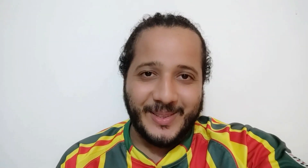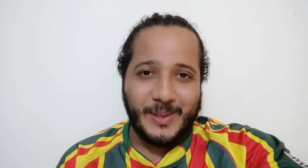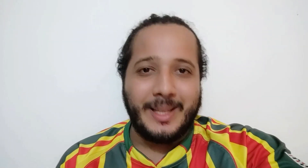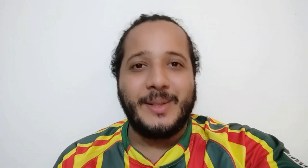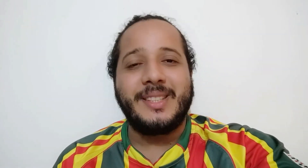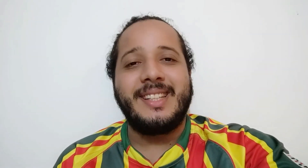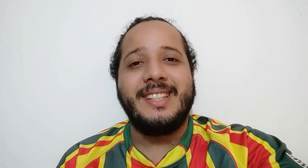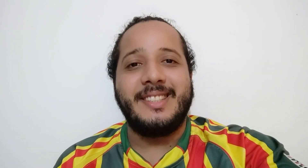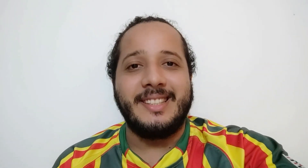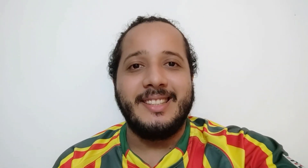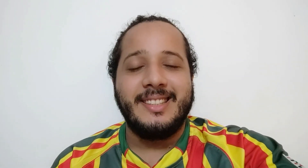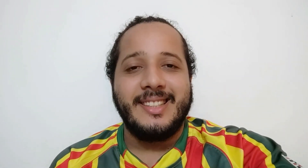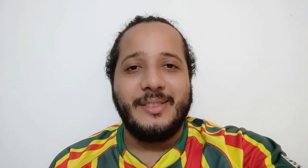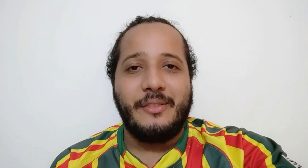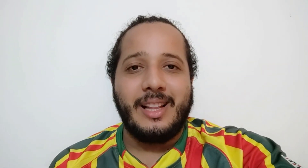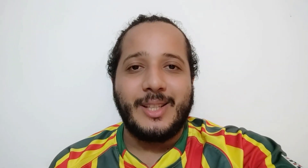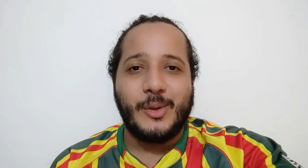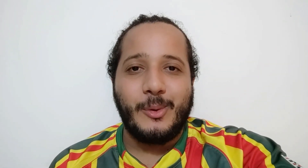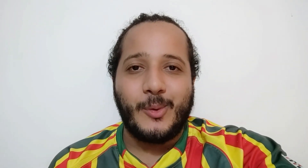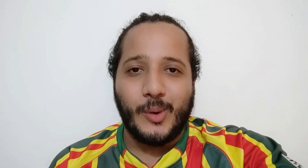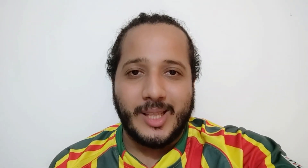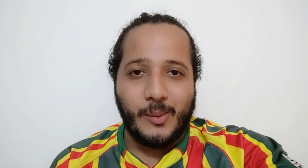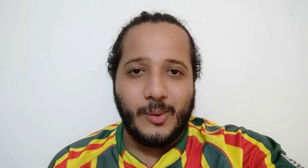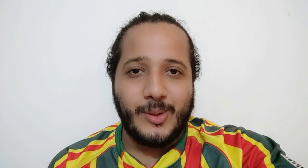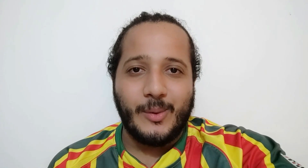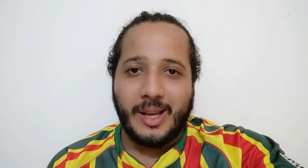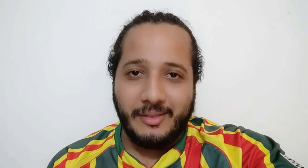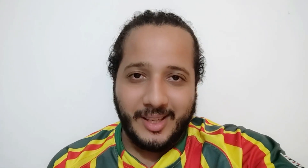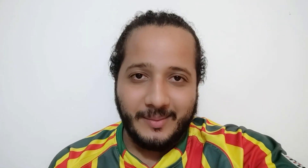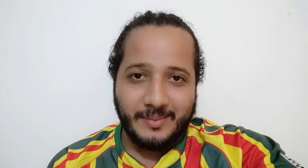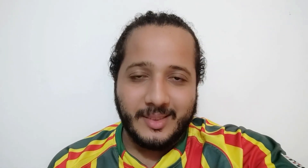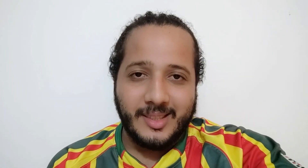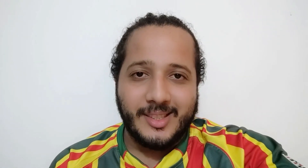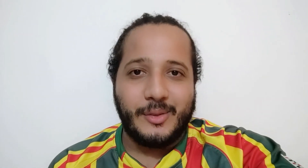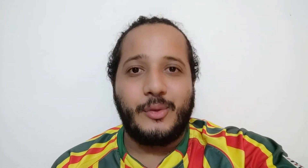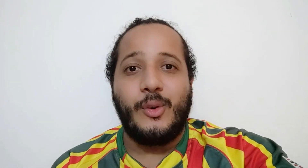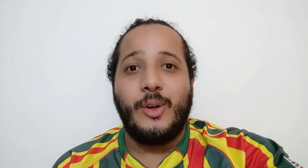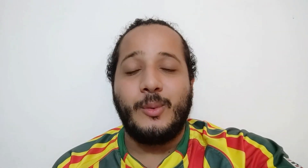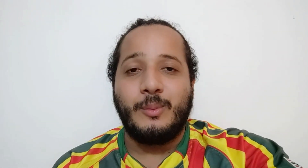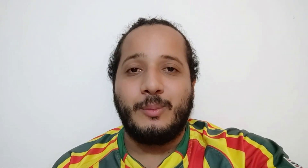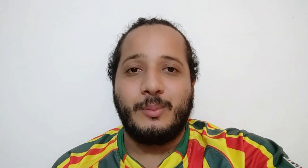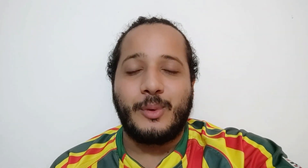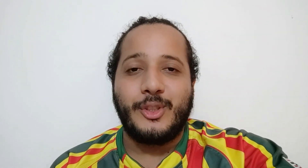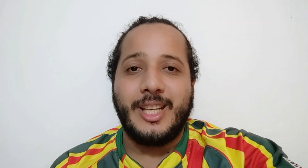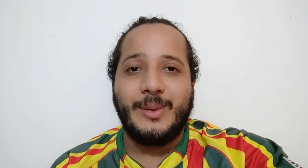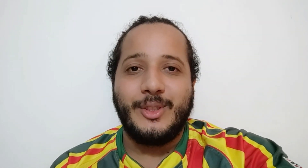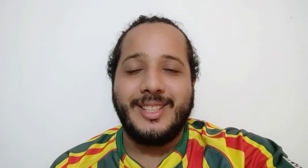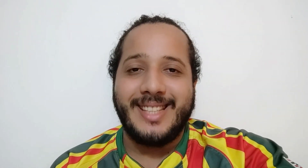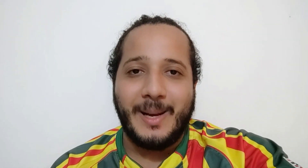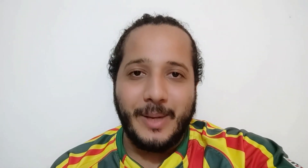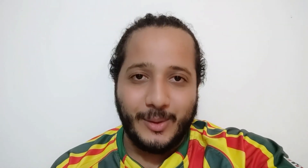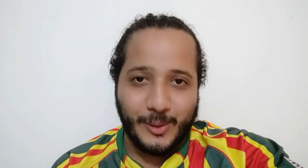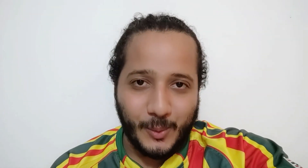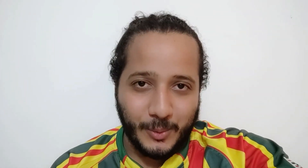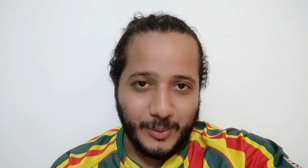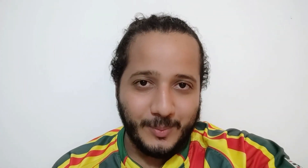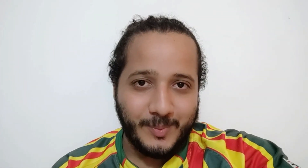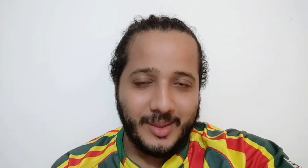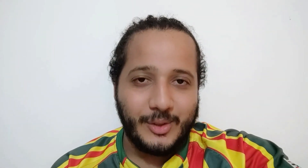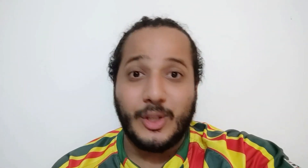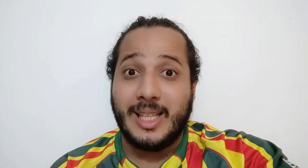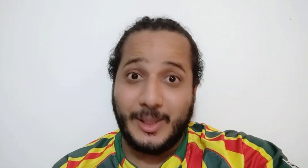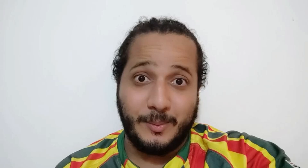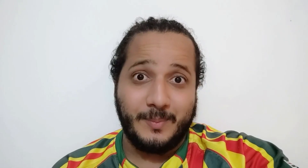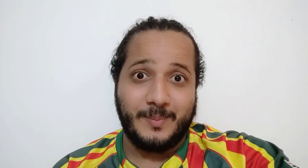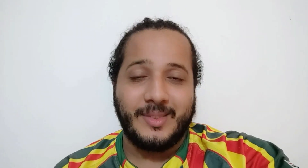Olá, eu sou Matheus Christian e vim falar sobre o curta O Olho que Não Quer Ver, que foi um projeto de encerramento de curso